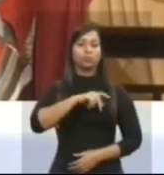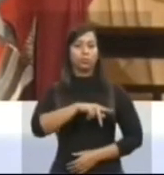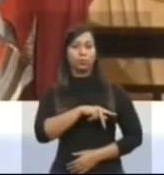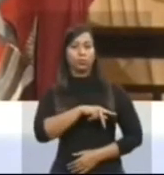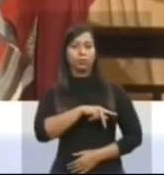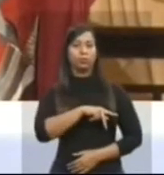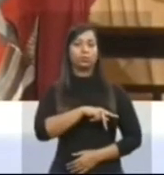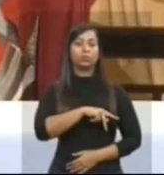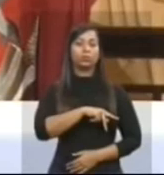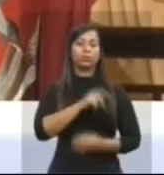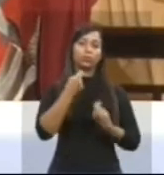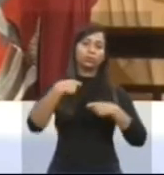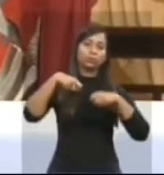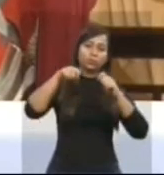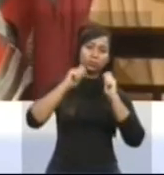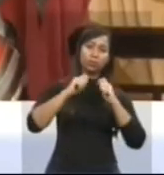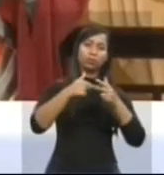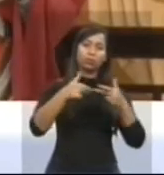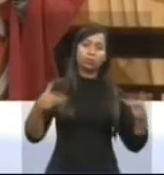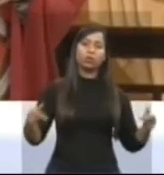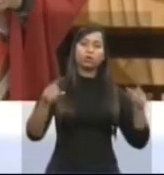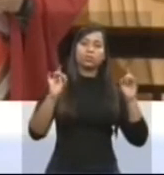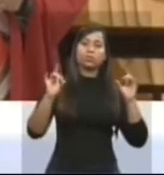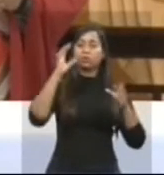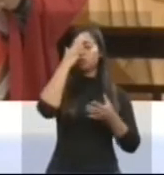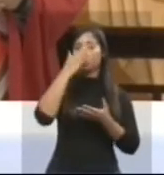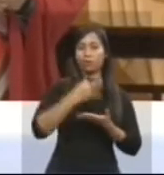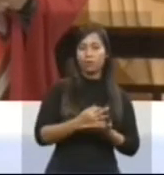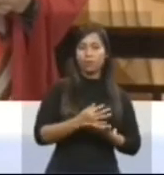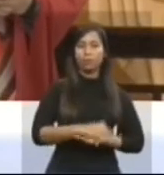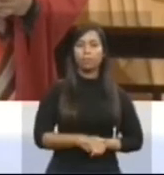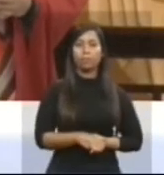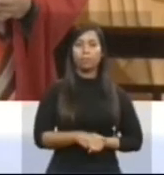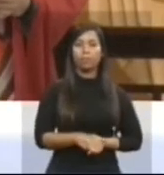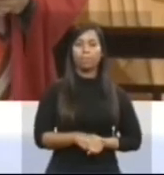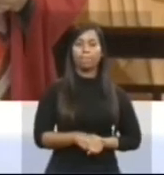apóstolos que nos deram as primícias da fé.